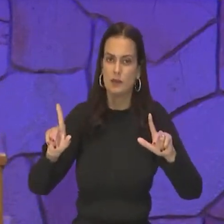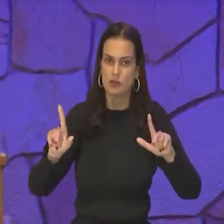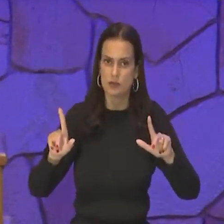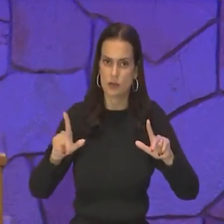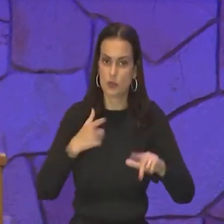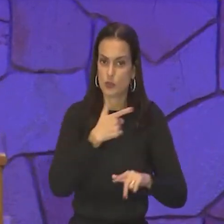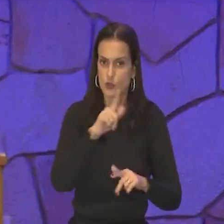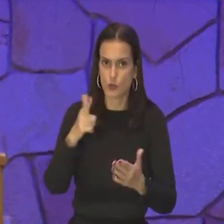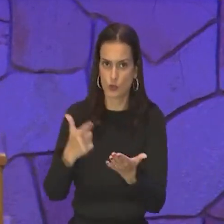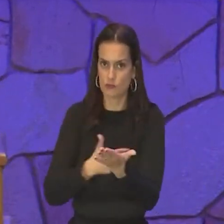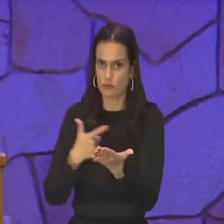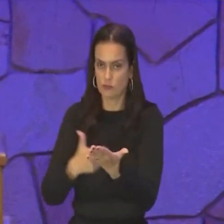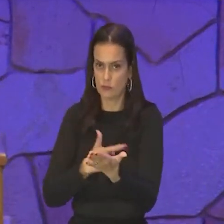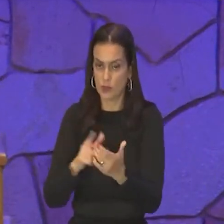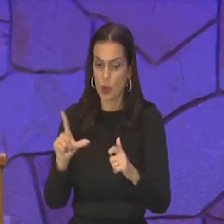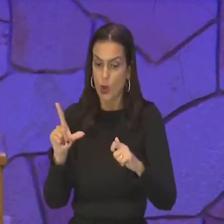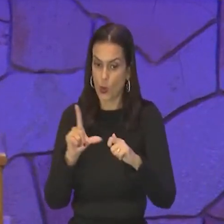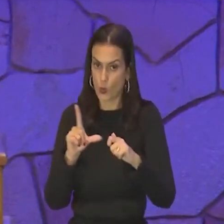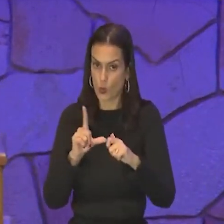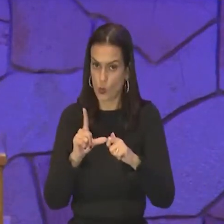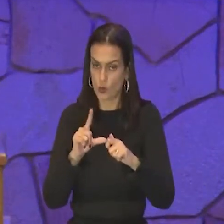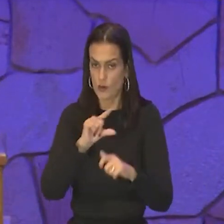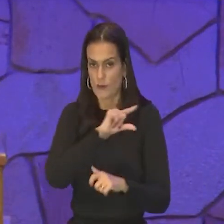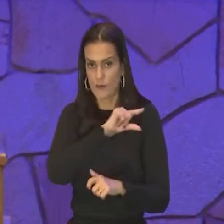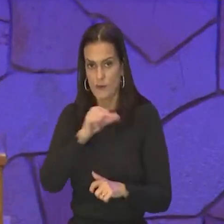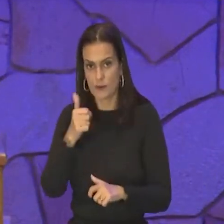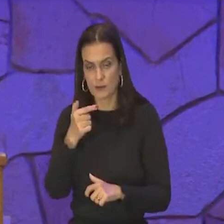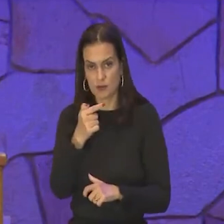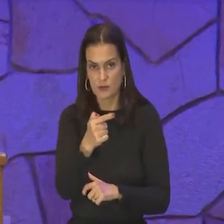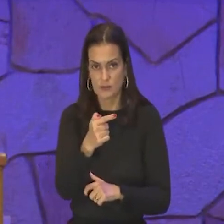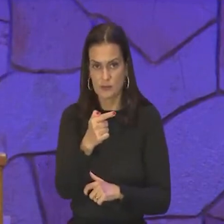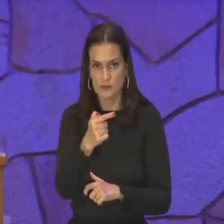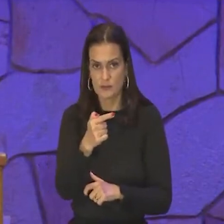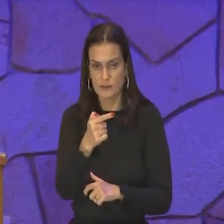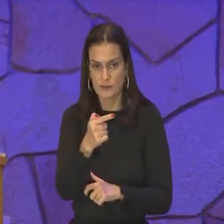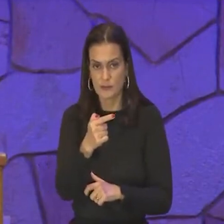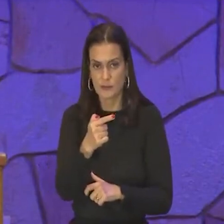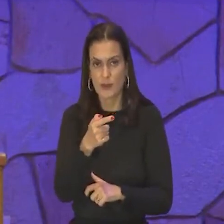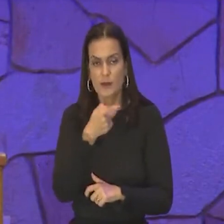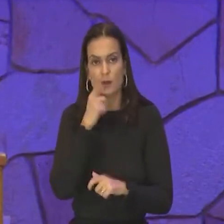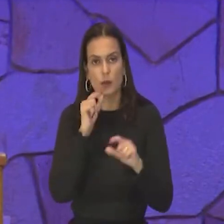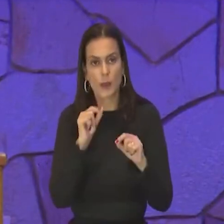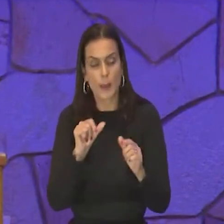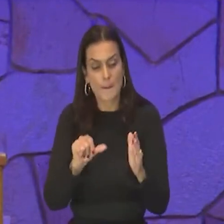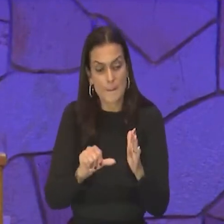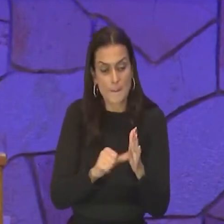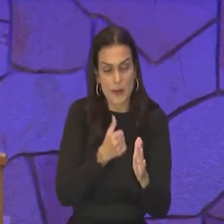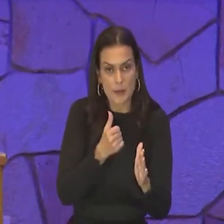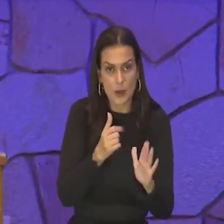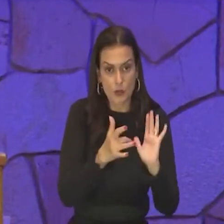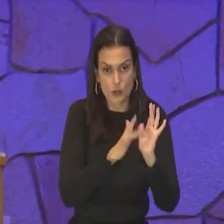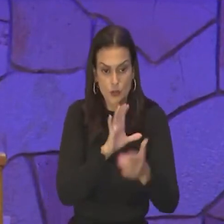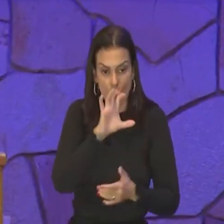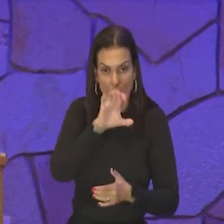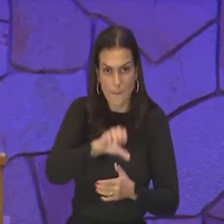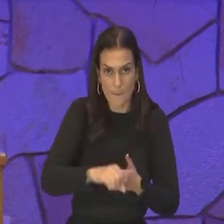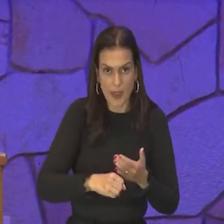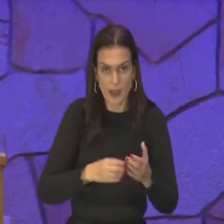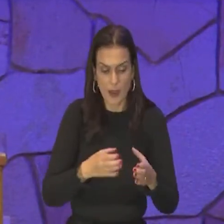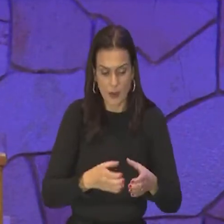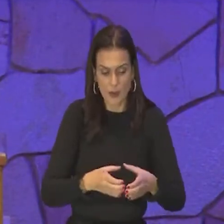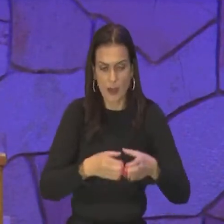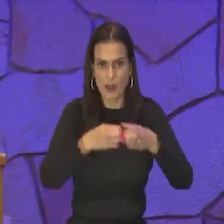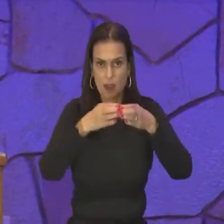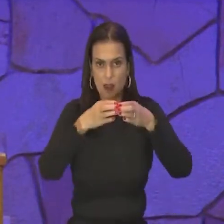evangelhos. Lucas cita no verso 17, que Jesus primeiro toma um cálice. No